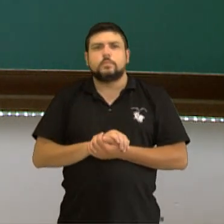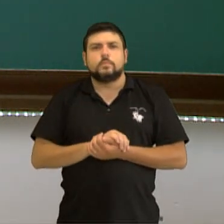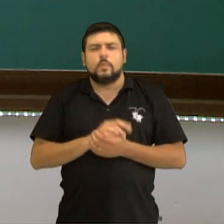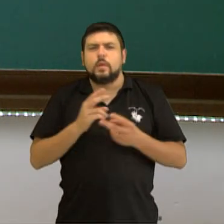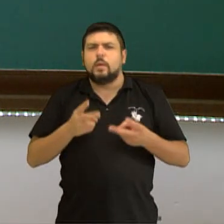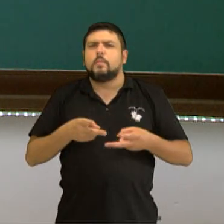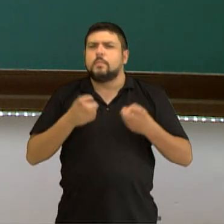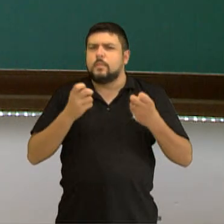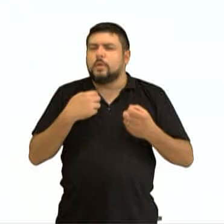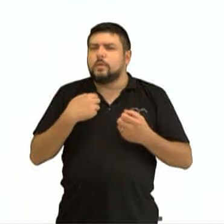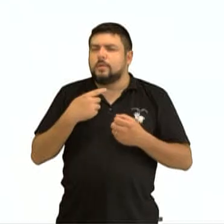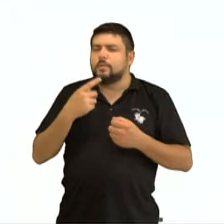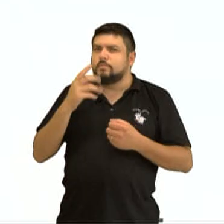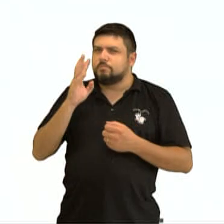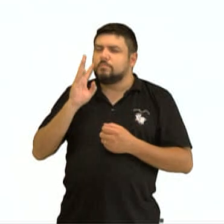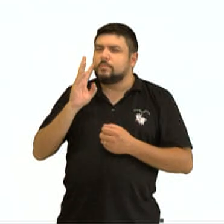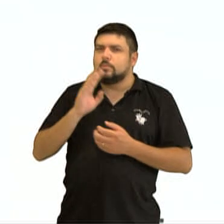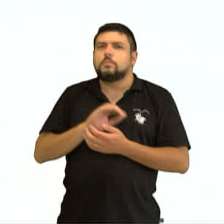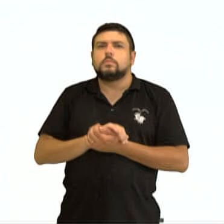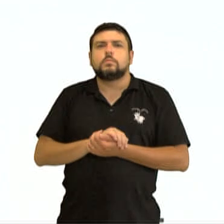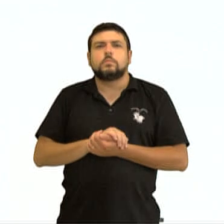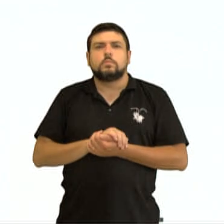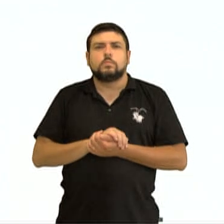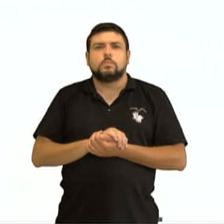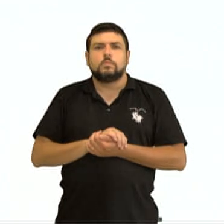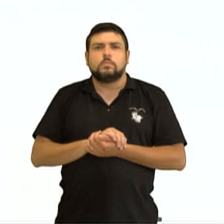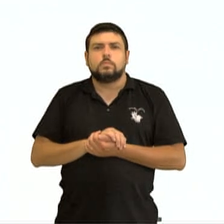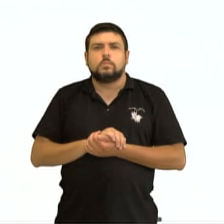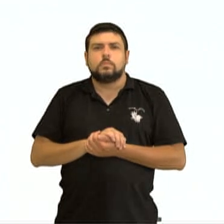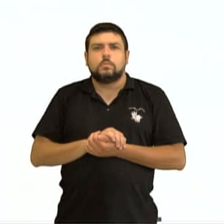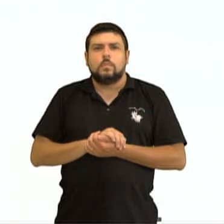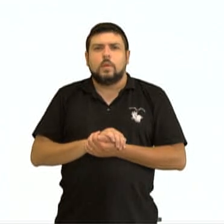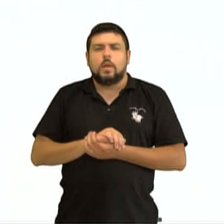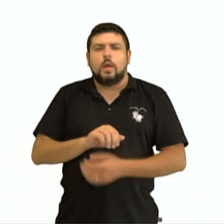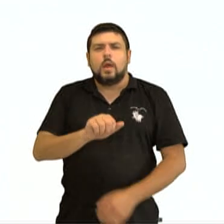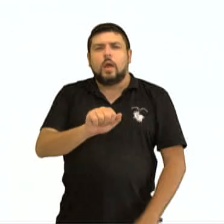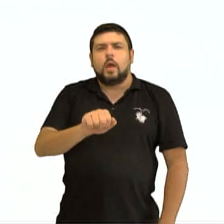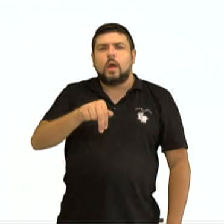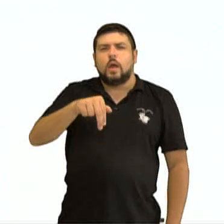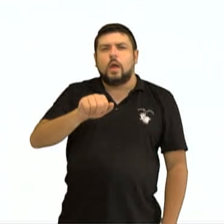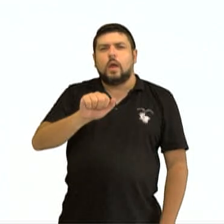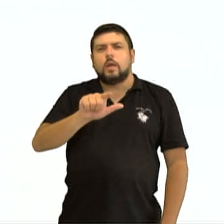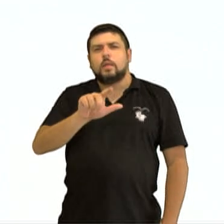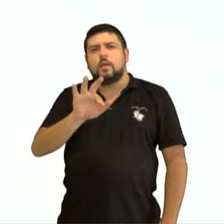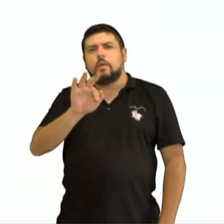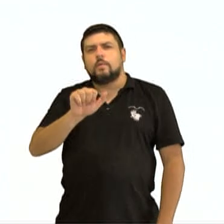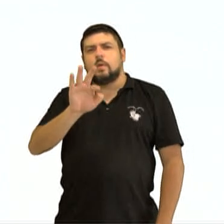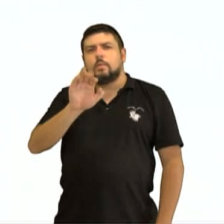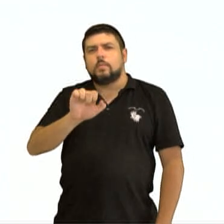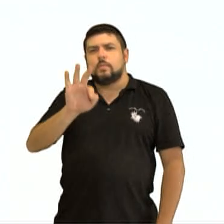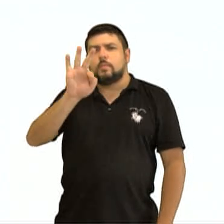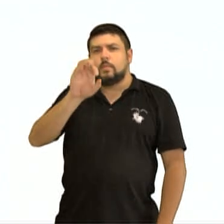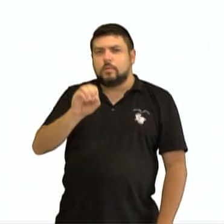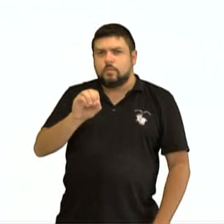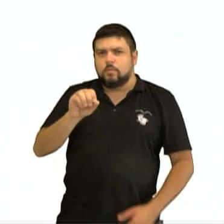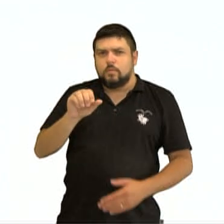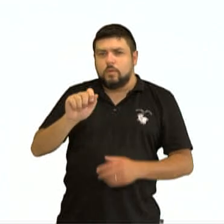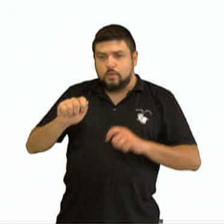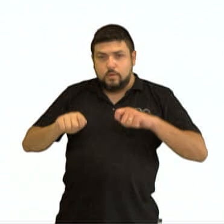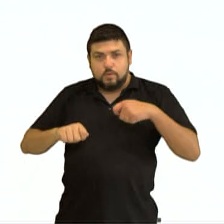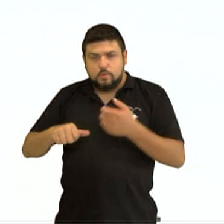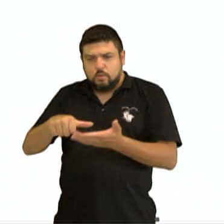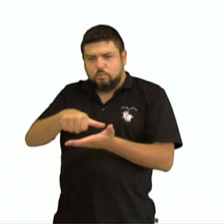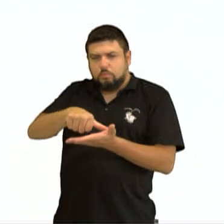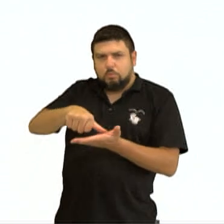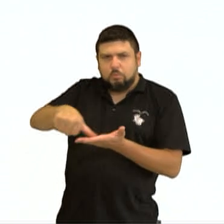essa frase, o pior analfabeto é o analfabeto político. Ele não ouve,